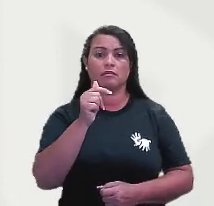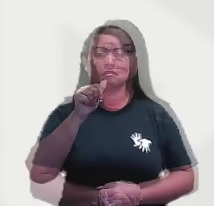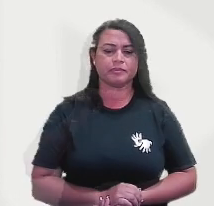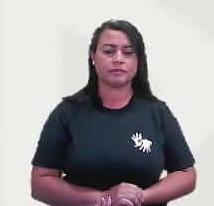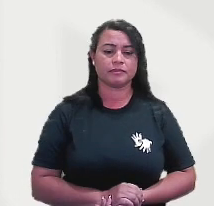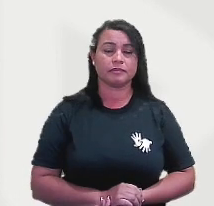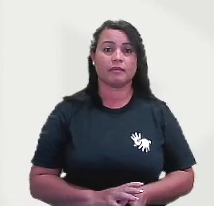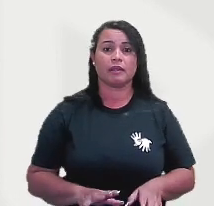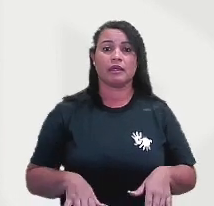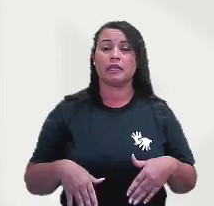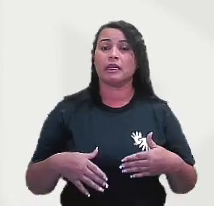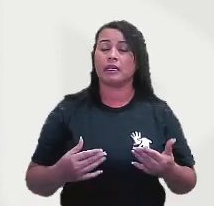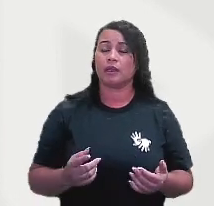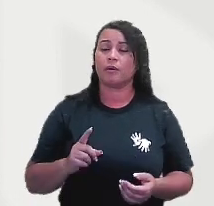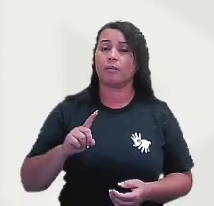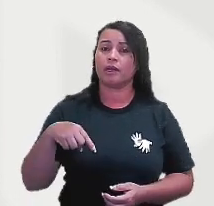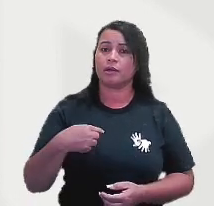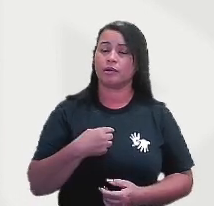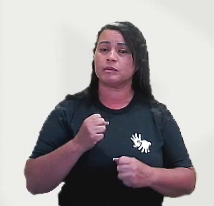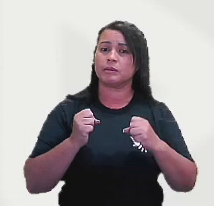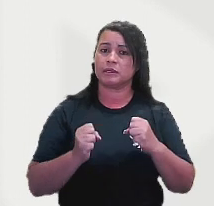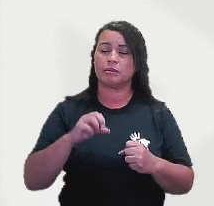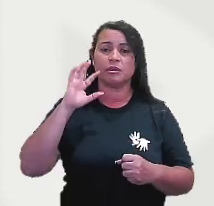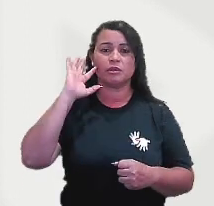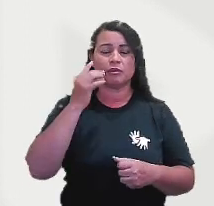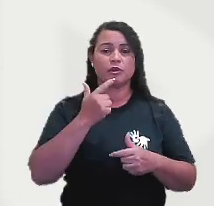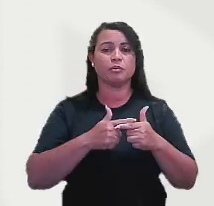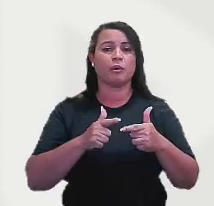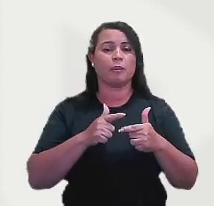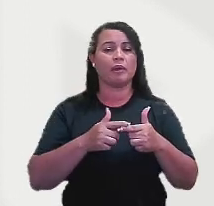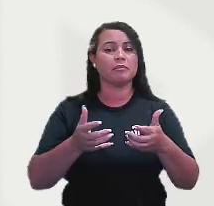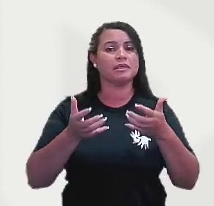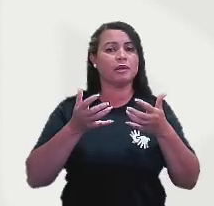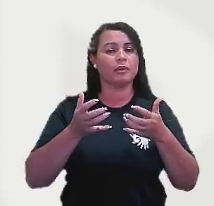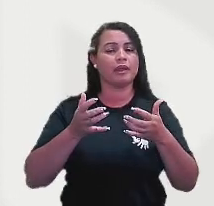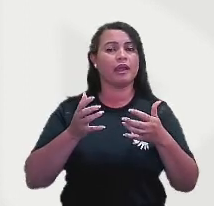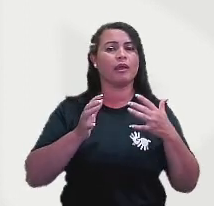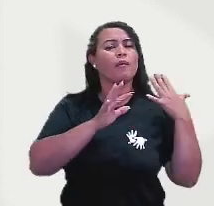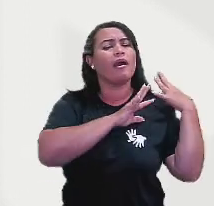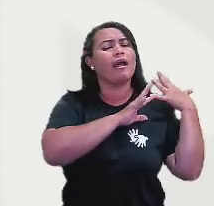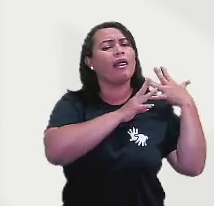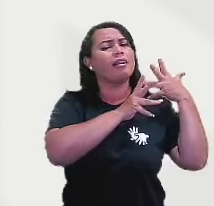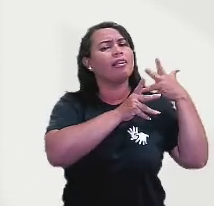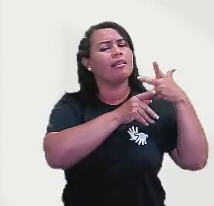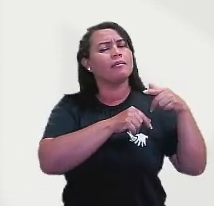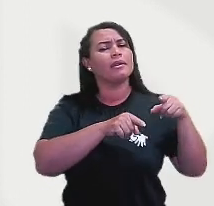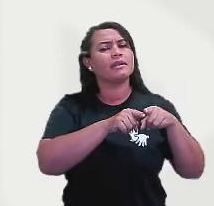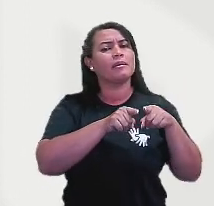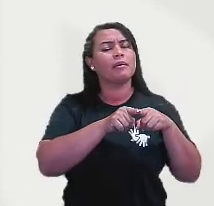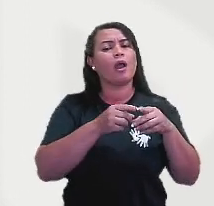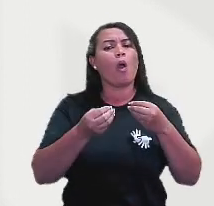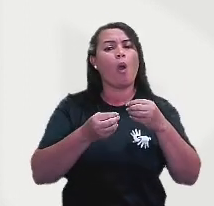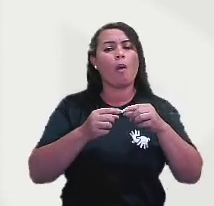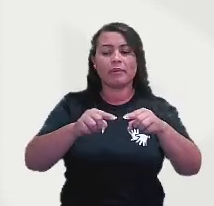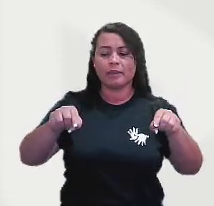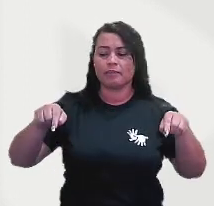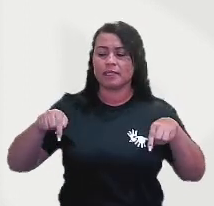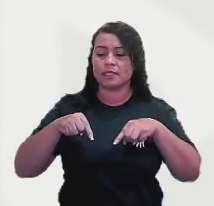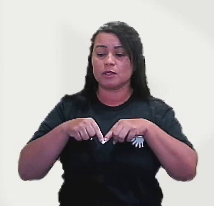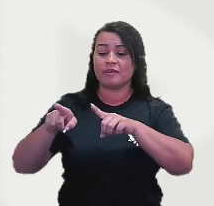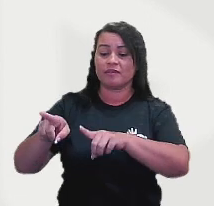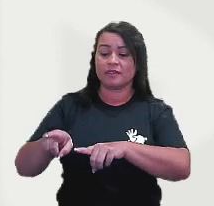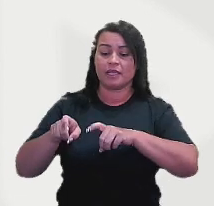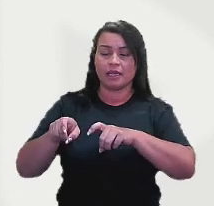hectares. Então, para que a gente possa resolver os nossos problemas, eu quero relembrar aqui medida de superfície agrária.